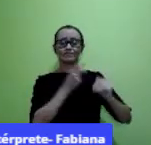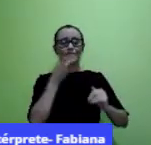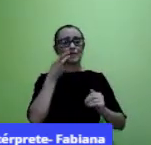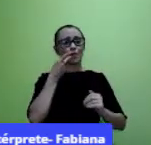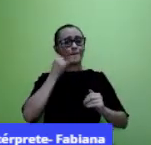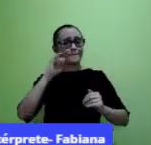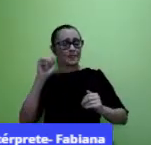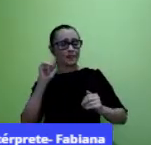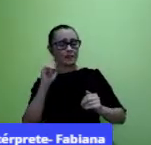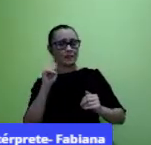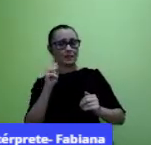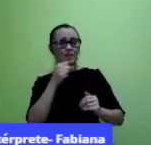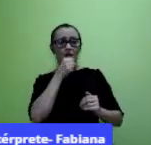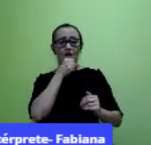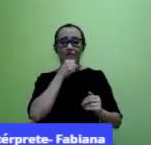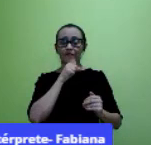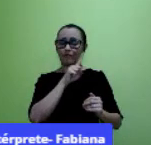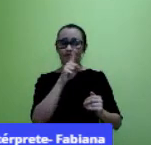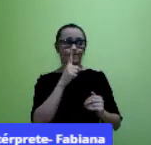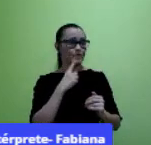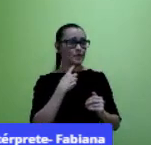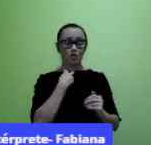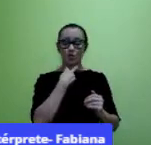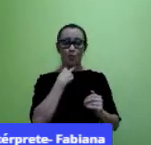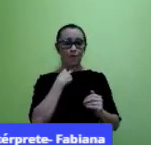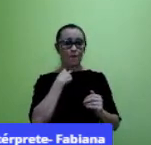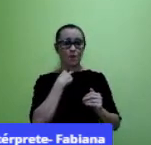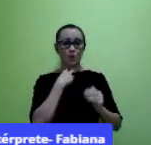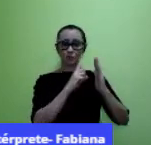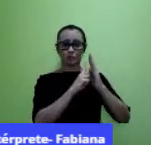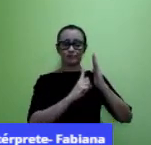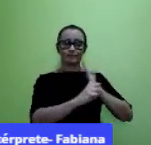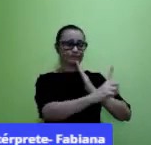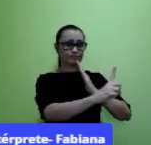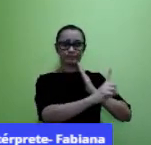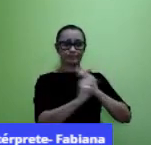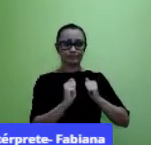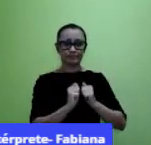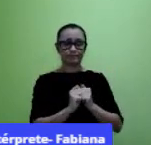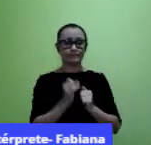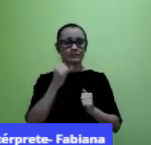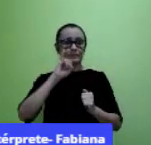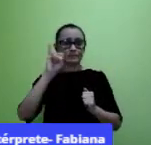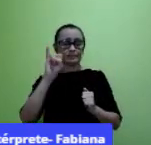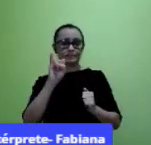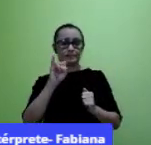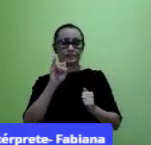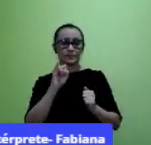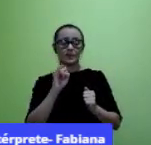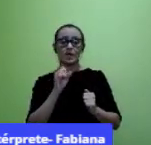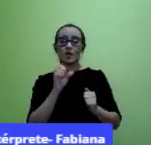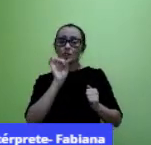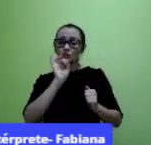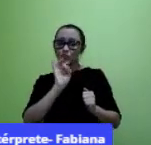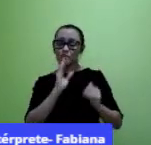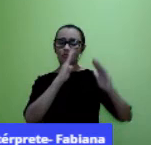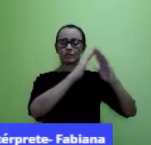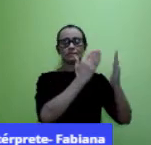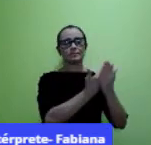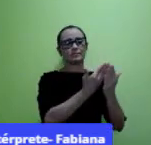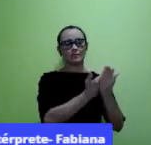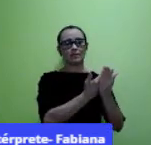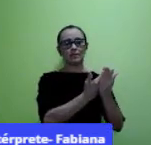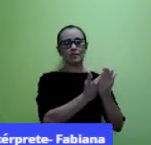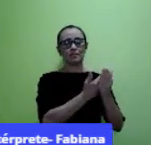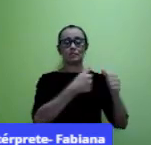tem medo do perigo da rua, que ele quer que a criança, quando não está na escola, esteja dentro de casa. São essas crianças